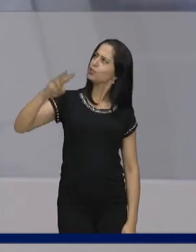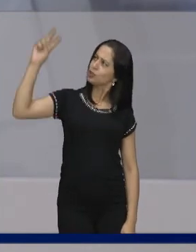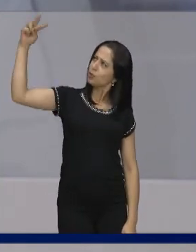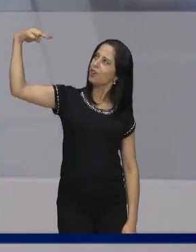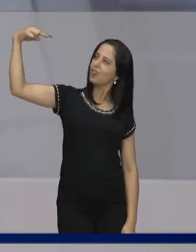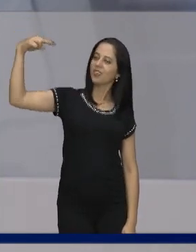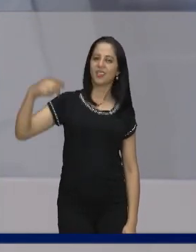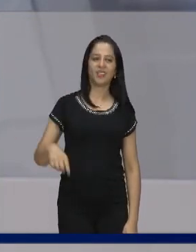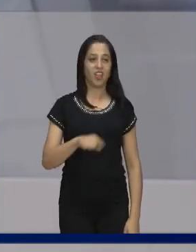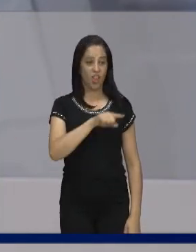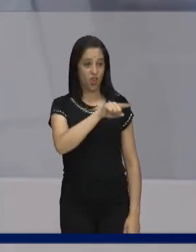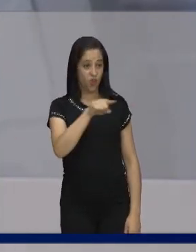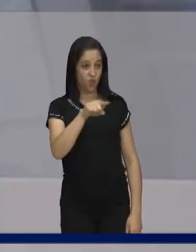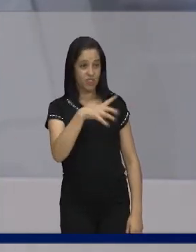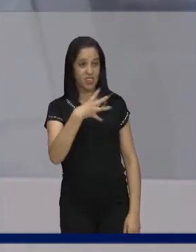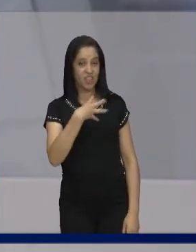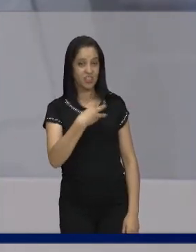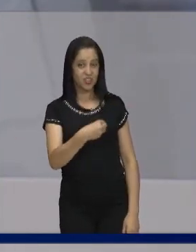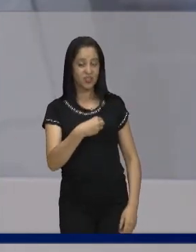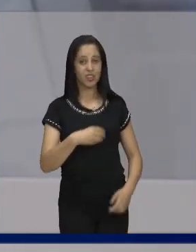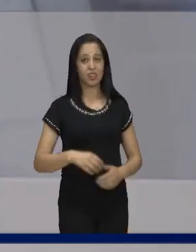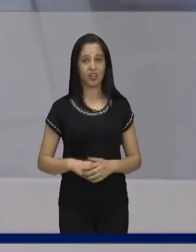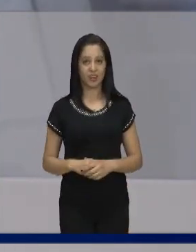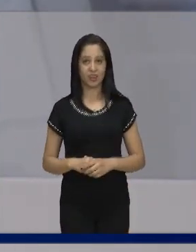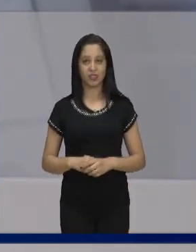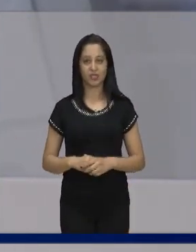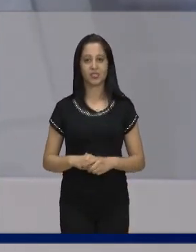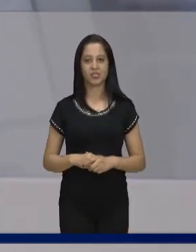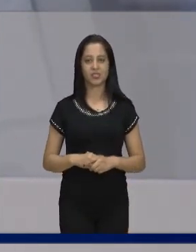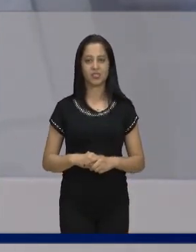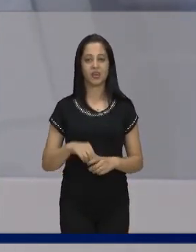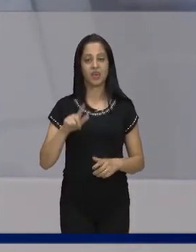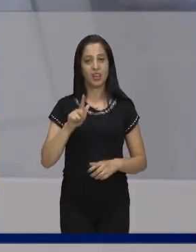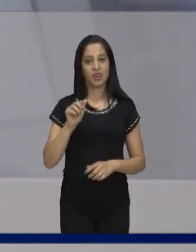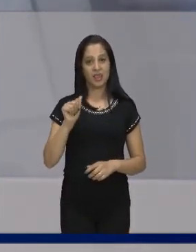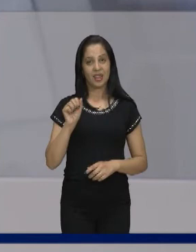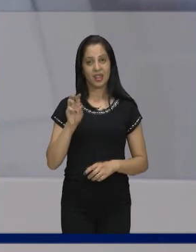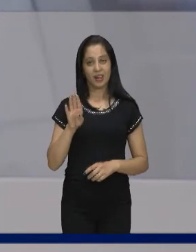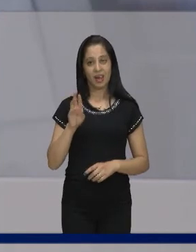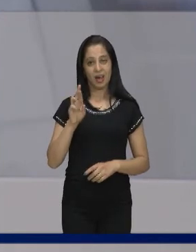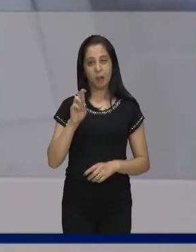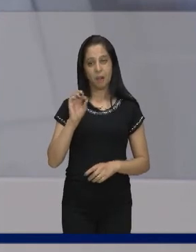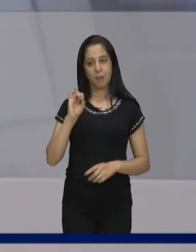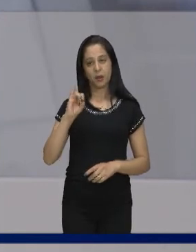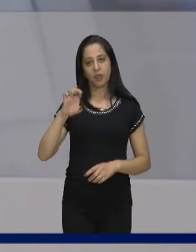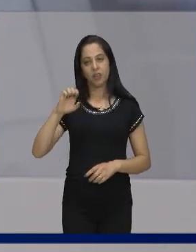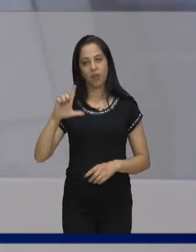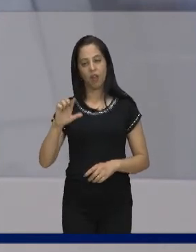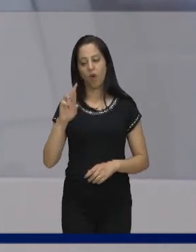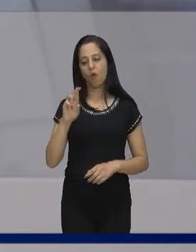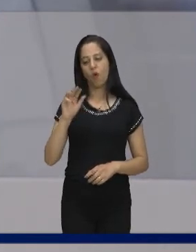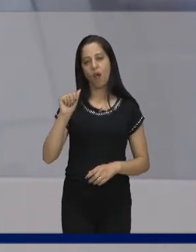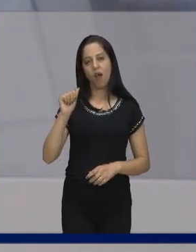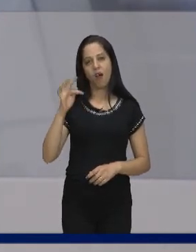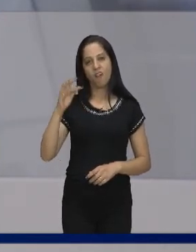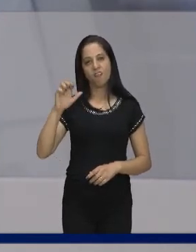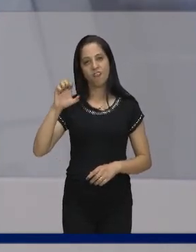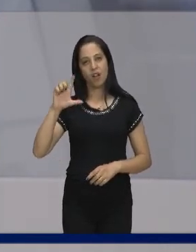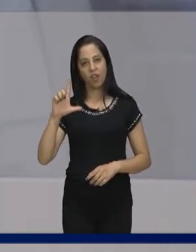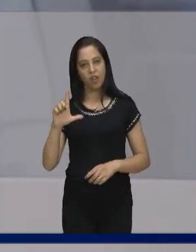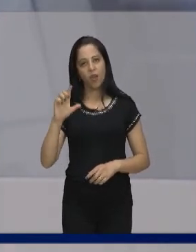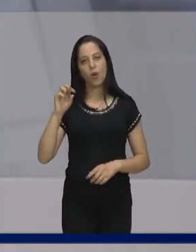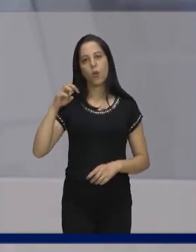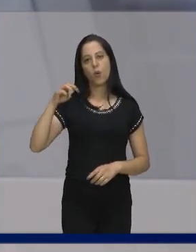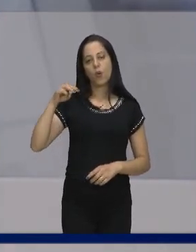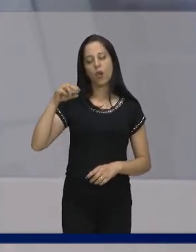filhos, Michel, filho, Gabriel, Rafael, dona Márcia, quero agradecer